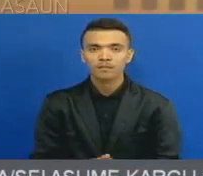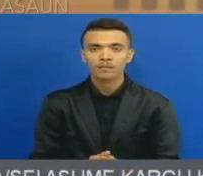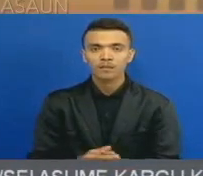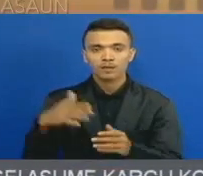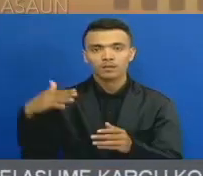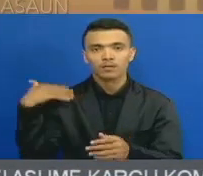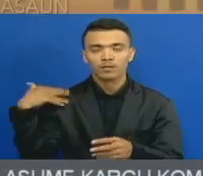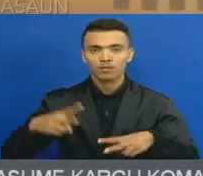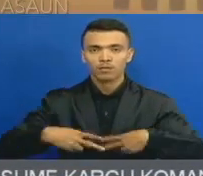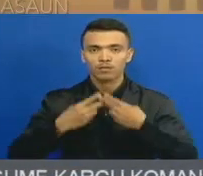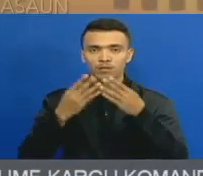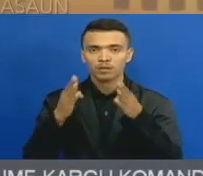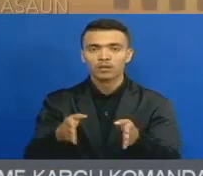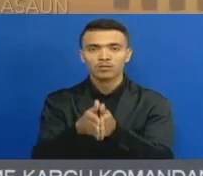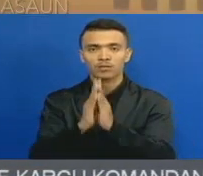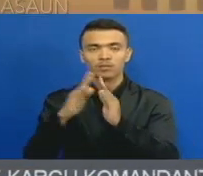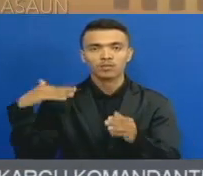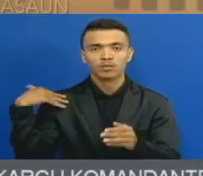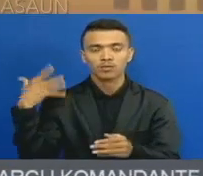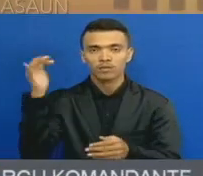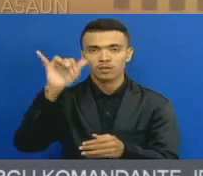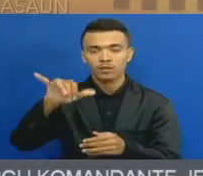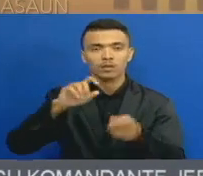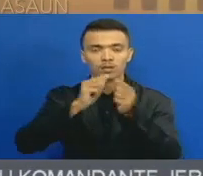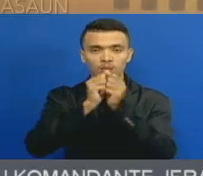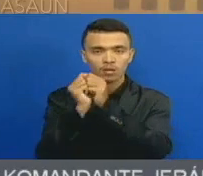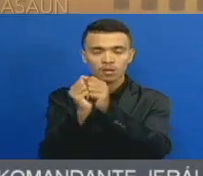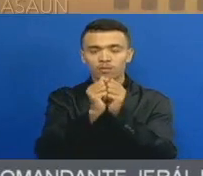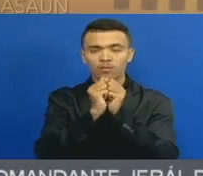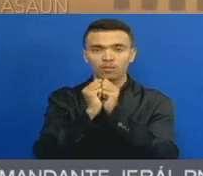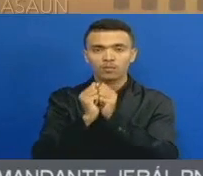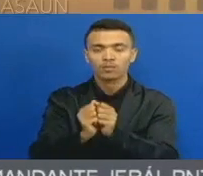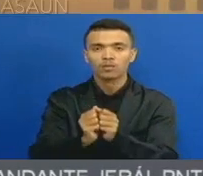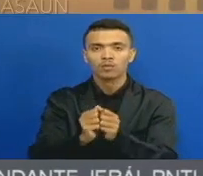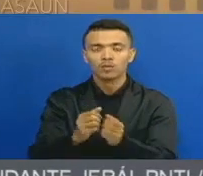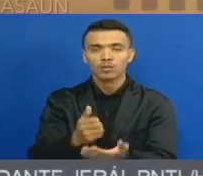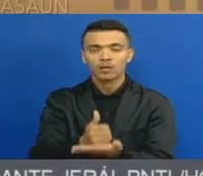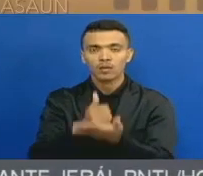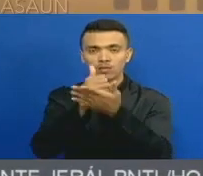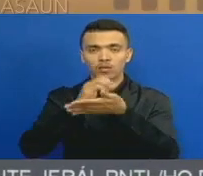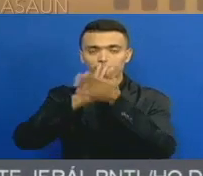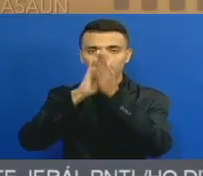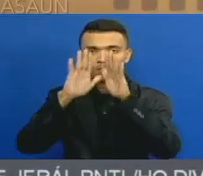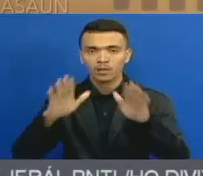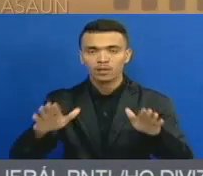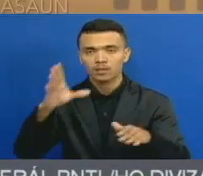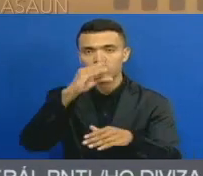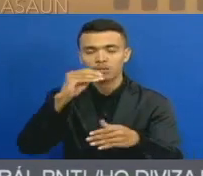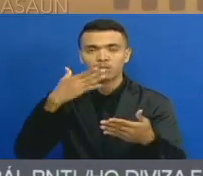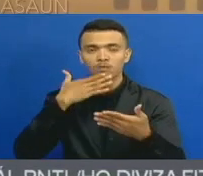Juventude Resistência Russo Jovem Sira tem que realmente em unidade nacional pode contribuir para a paz e estabilidade.